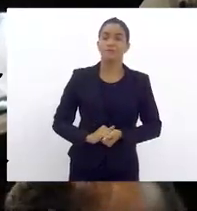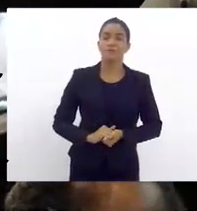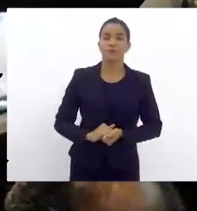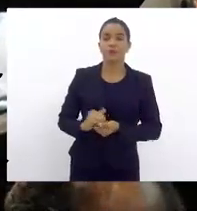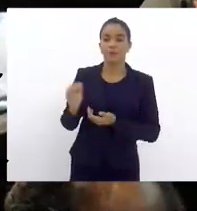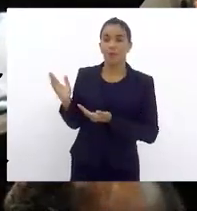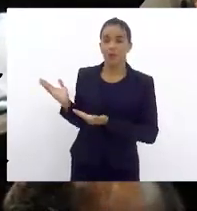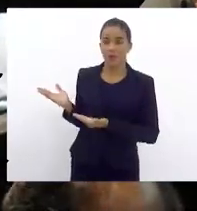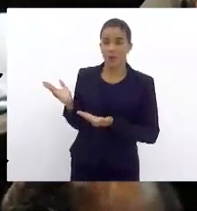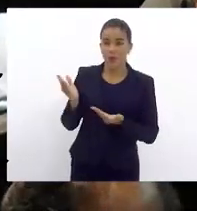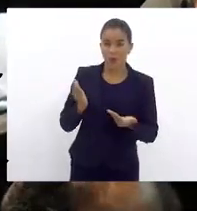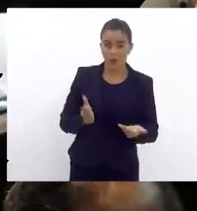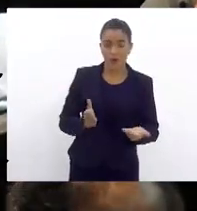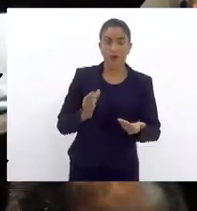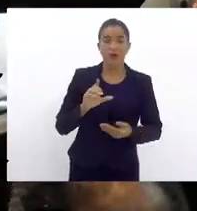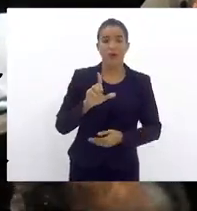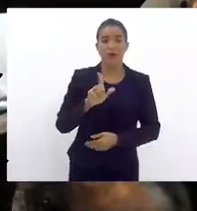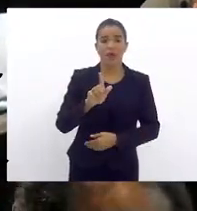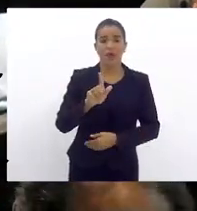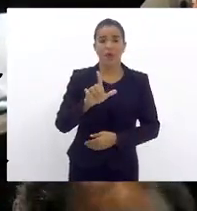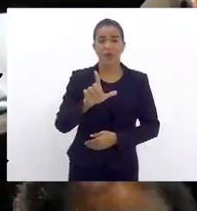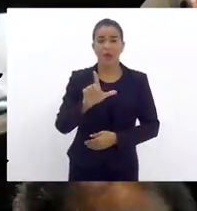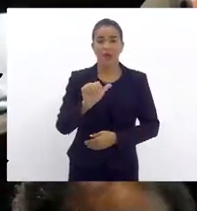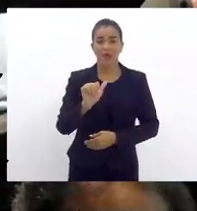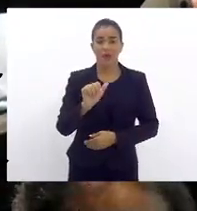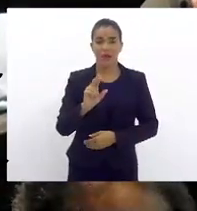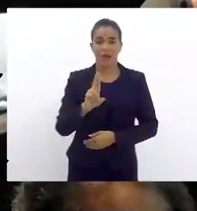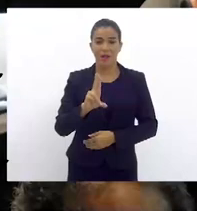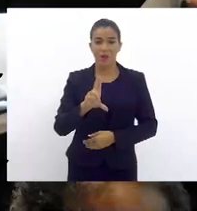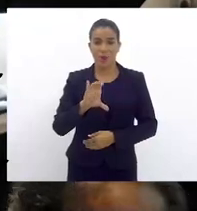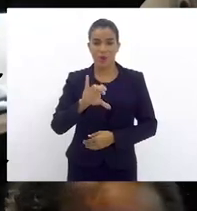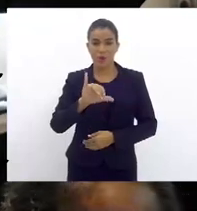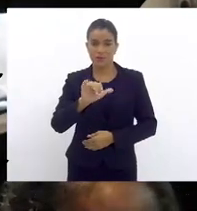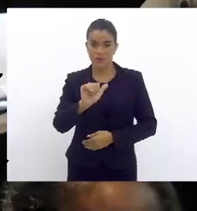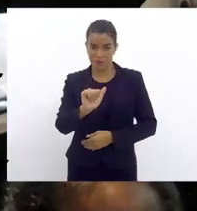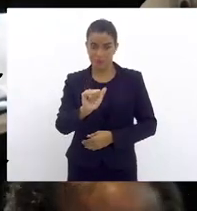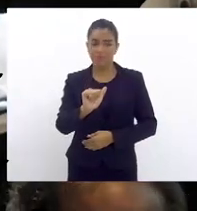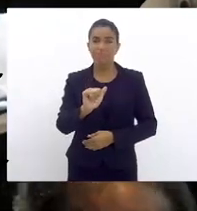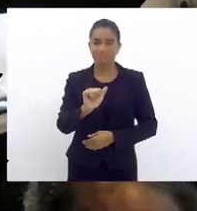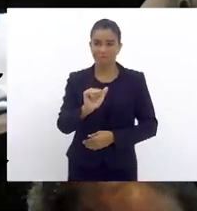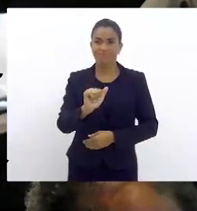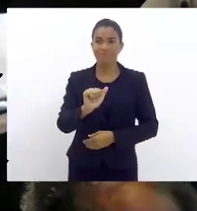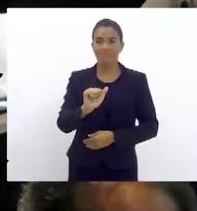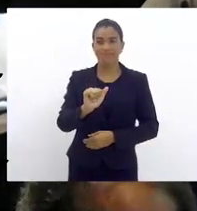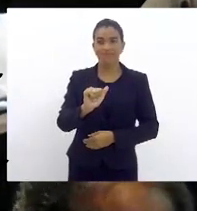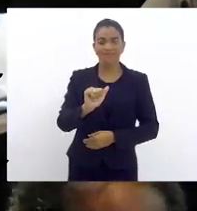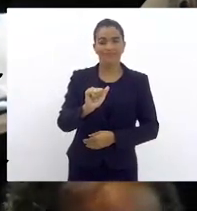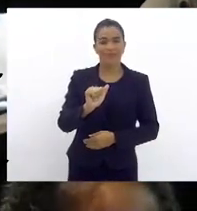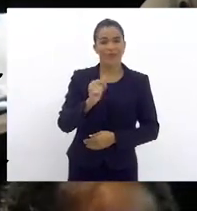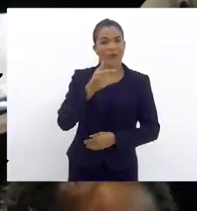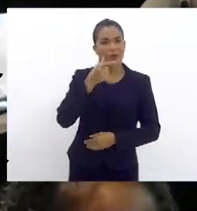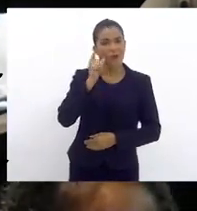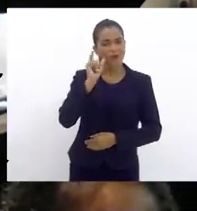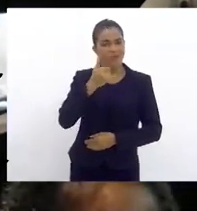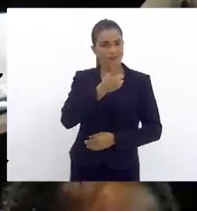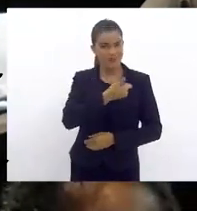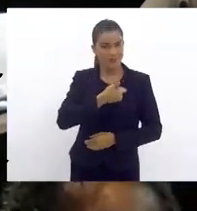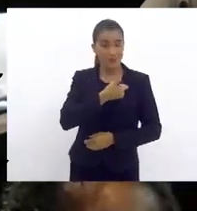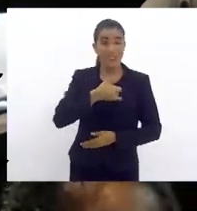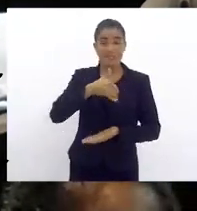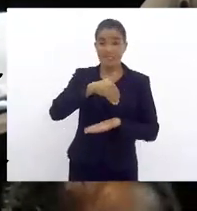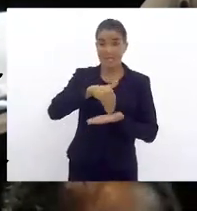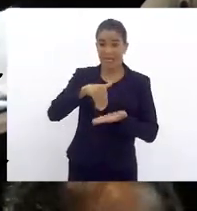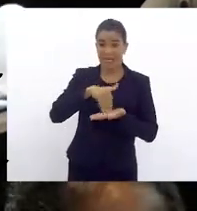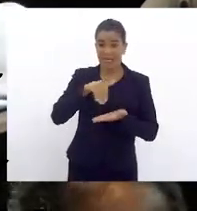chamar aqui a Gláucia Nascimento Quanto tempo né Glaucia Ontem nós tivemos juntos lá né São João secretária geral